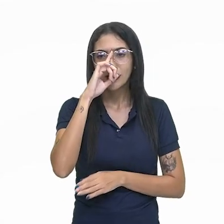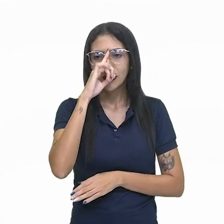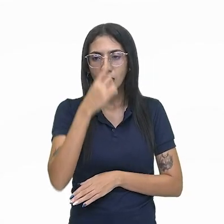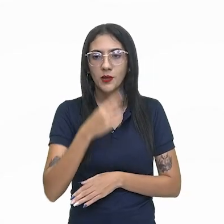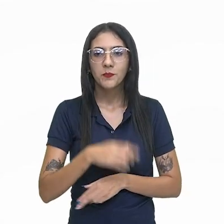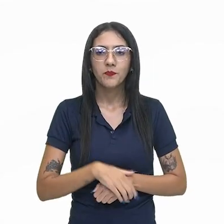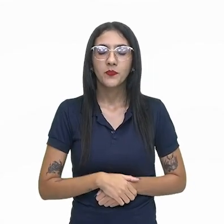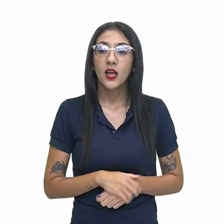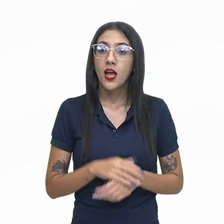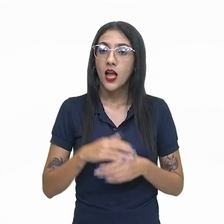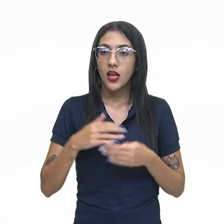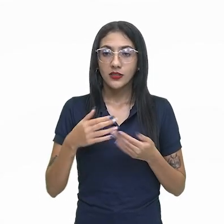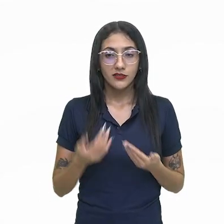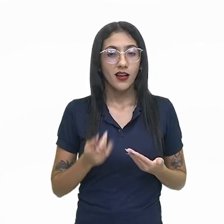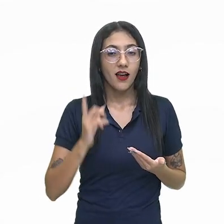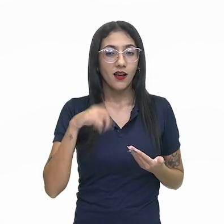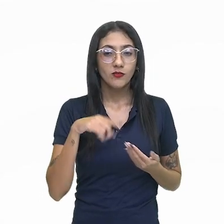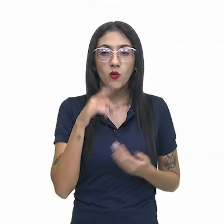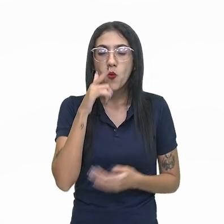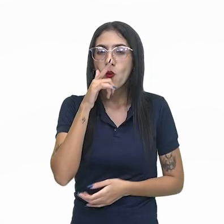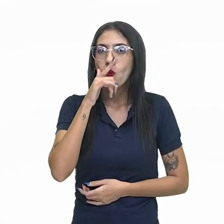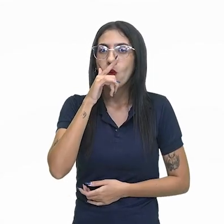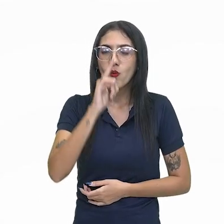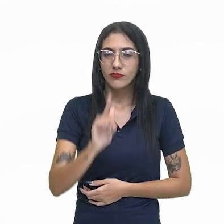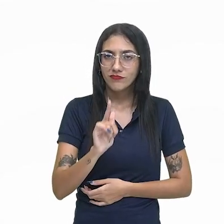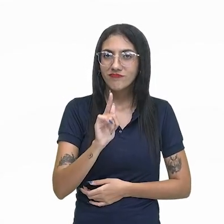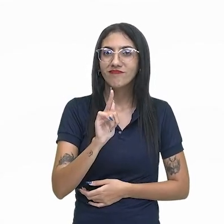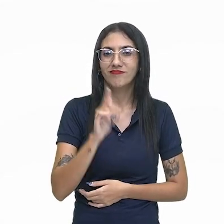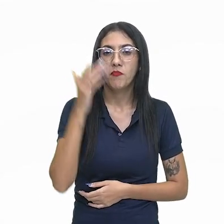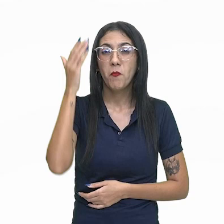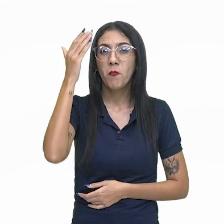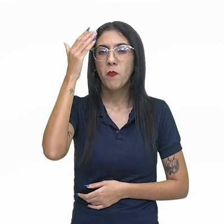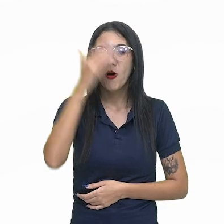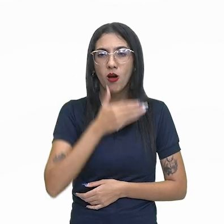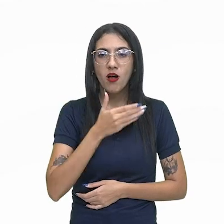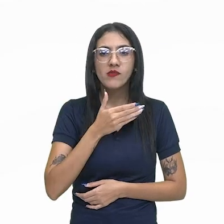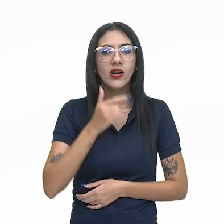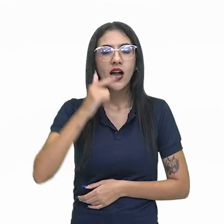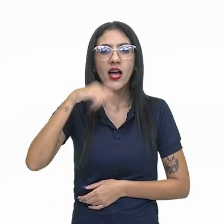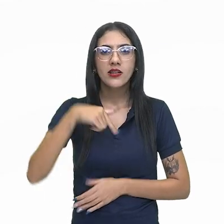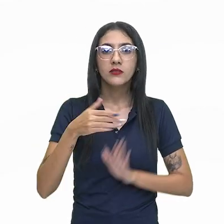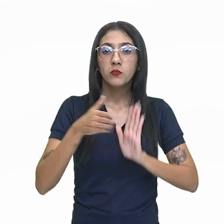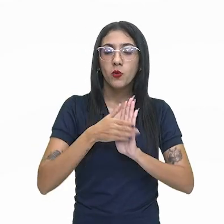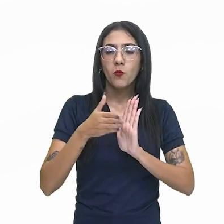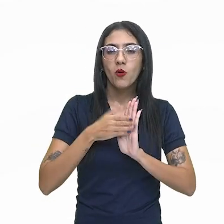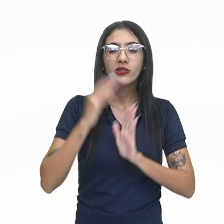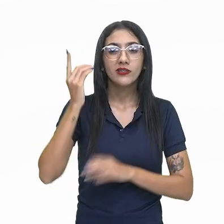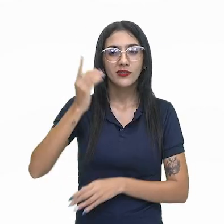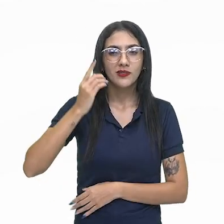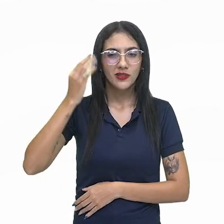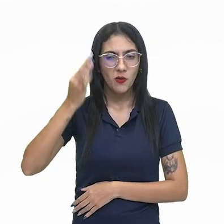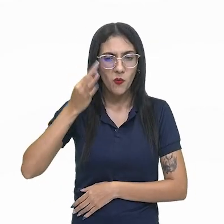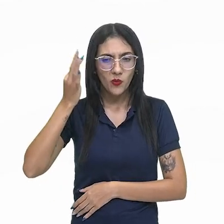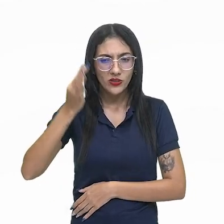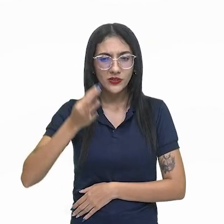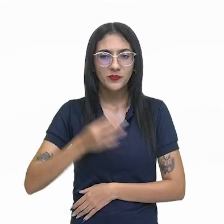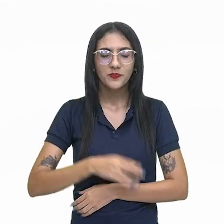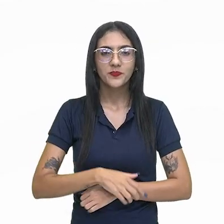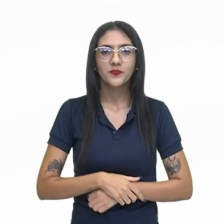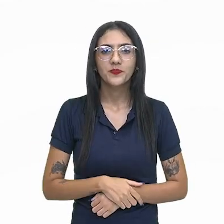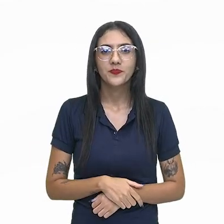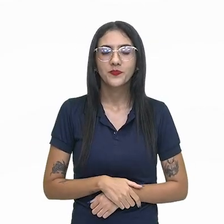com sucesso, eles obtiveram a confirmação, né, da proposição de Oparin e Haldane.